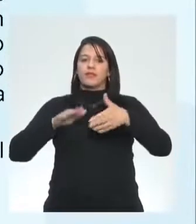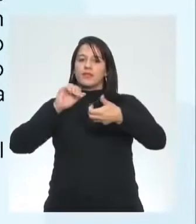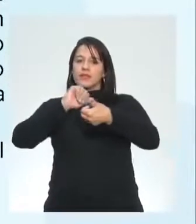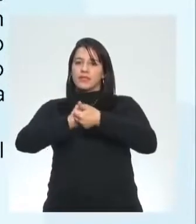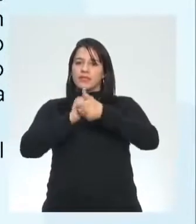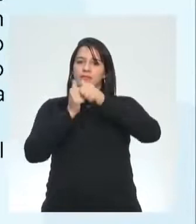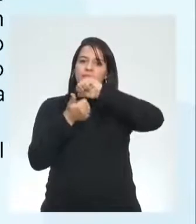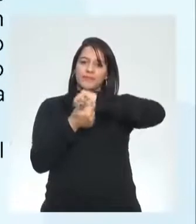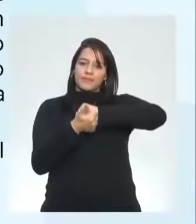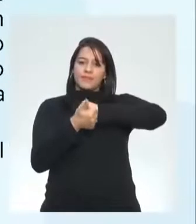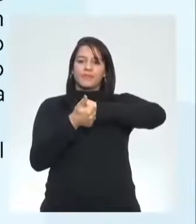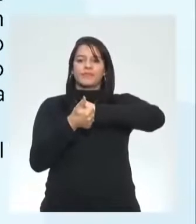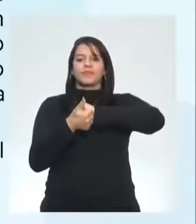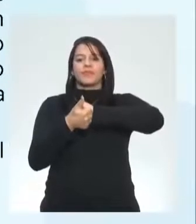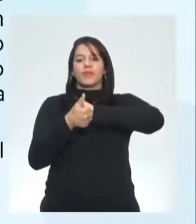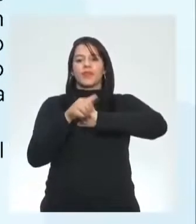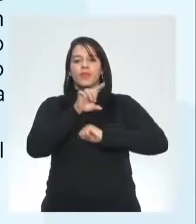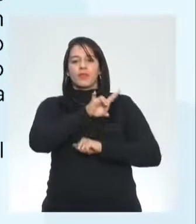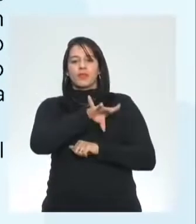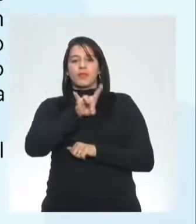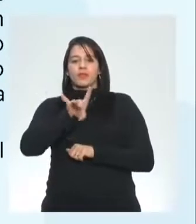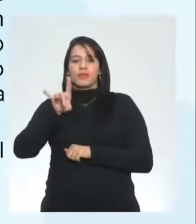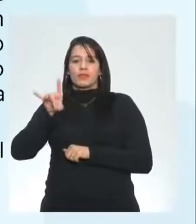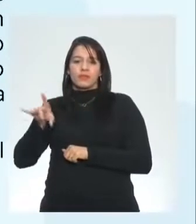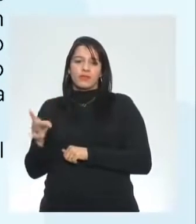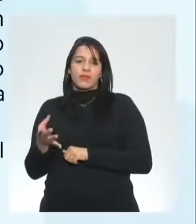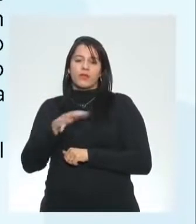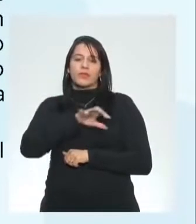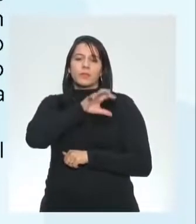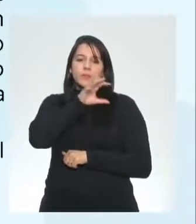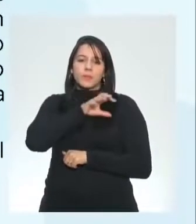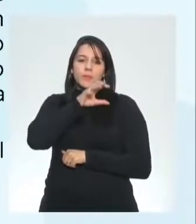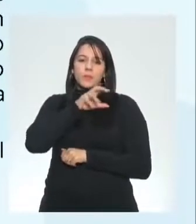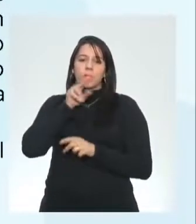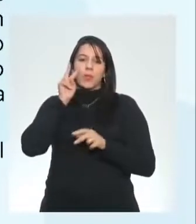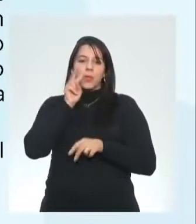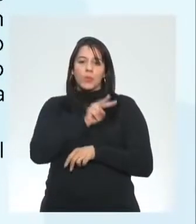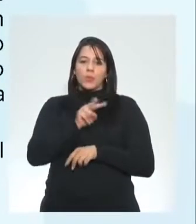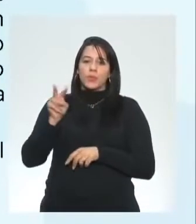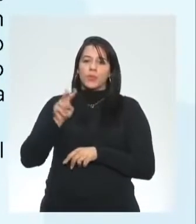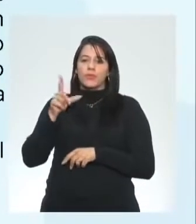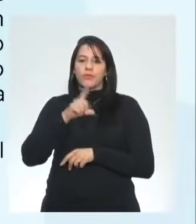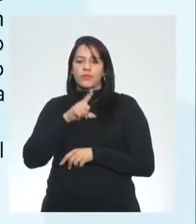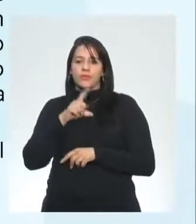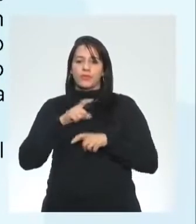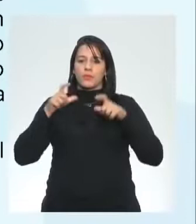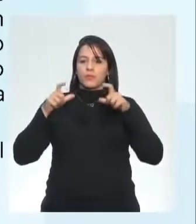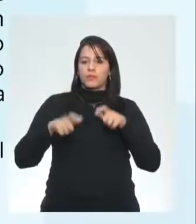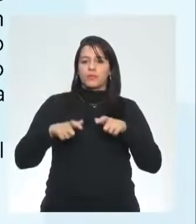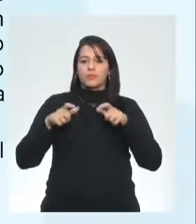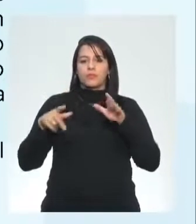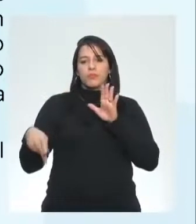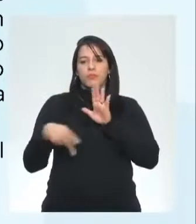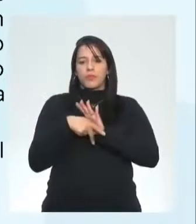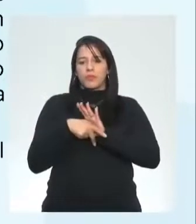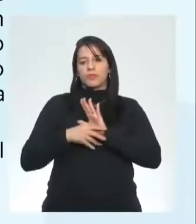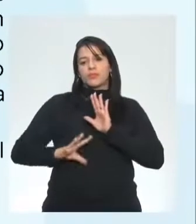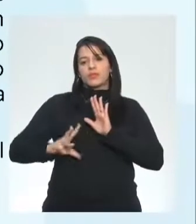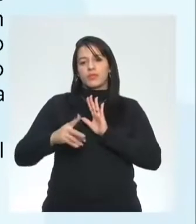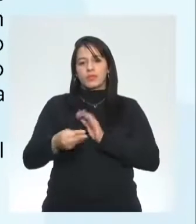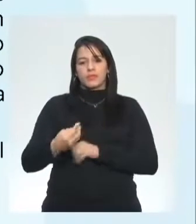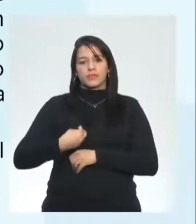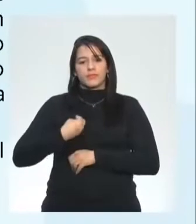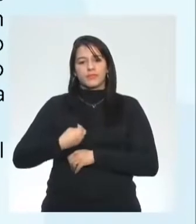adequaram. E aí, em cada indivíduo, esses olhos eles vão estar numa localidade, numa posição específica para aquele